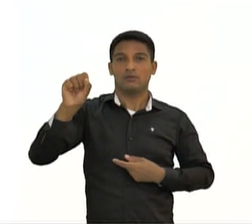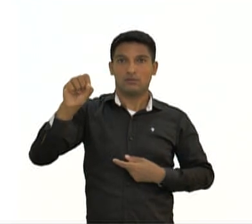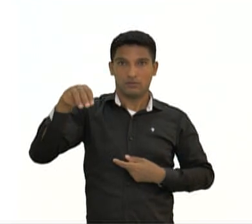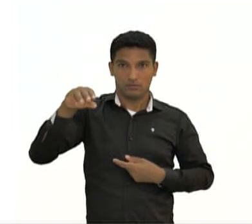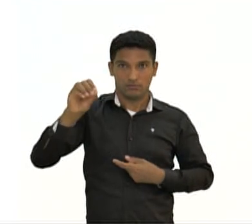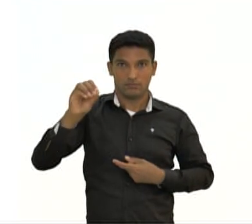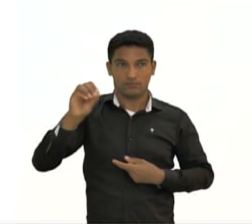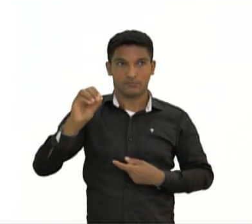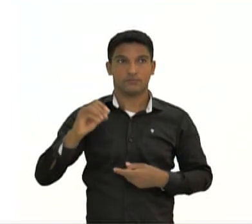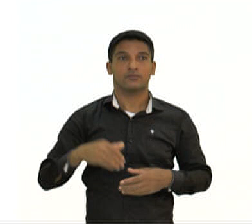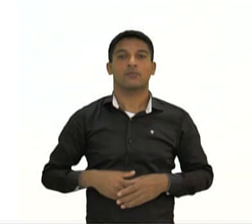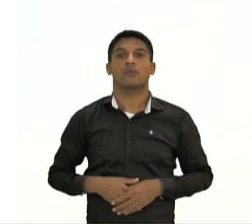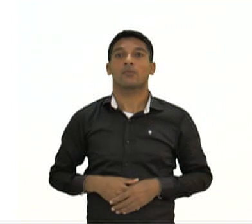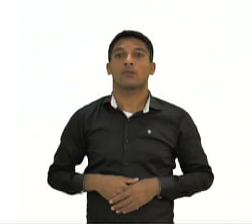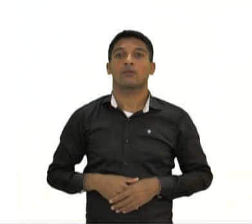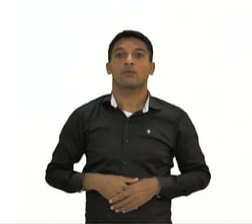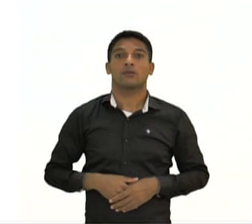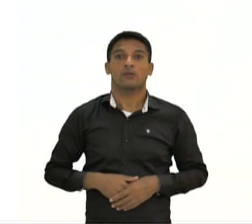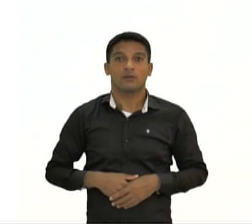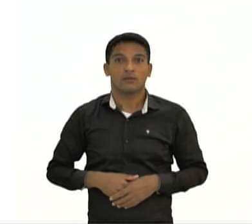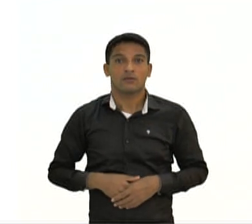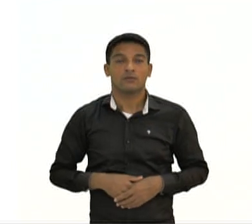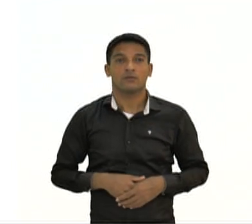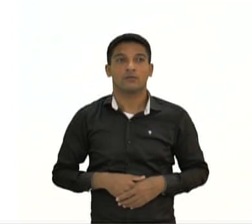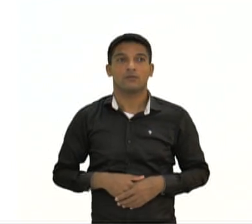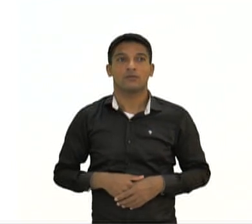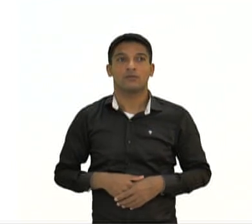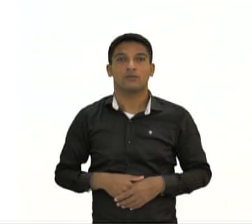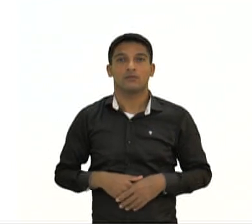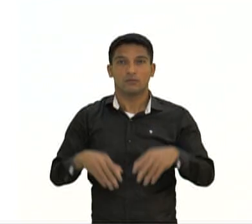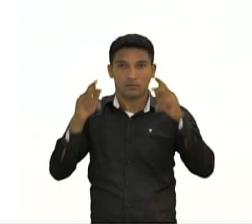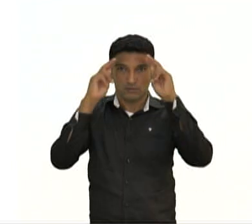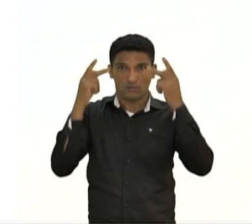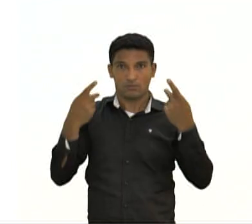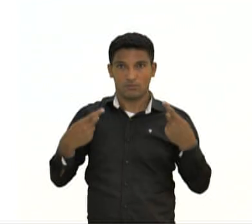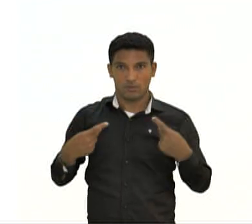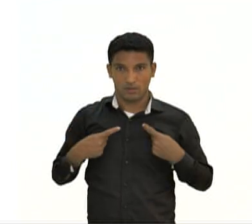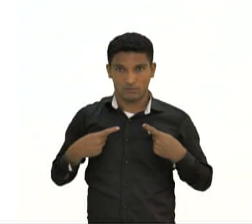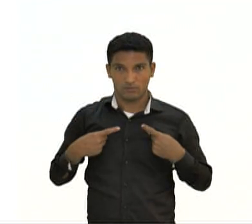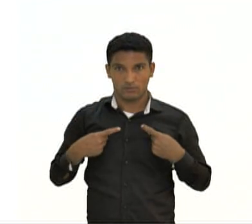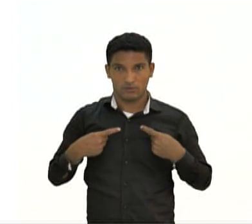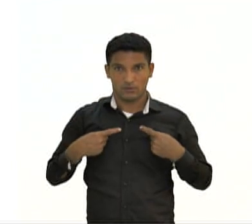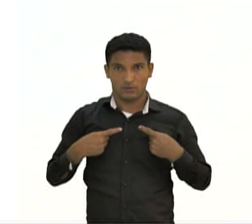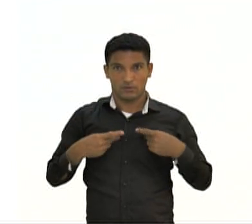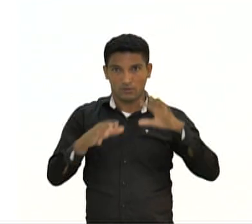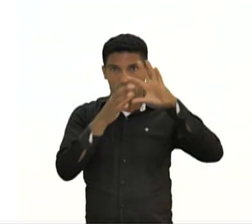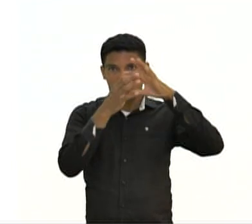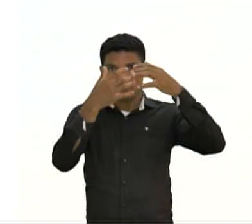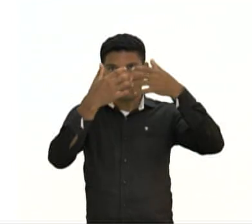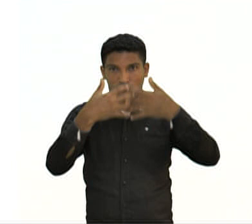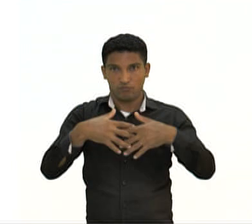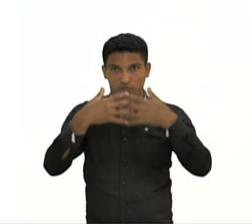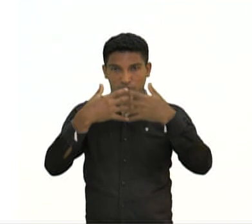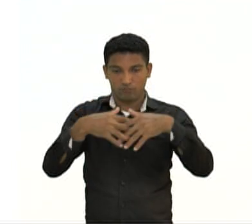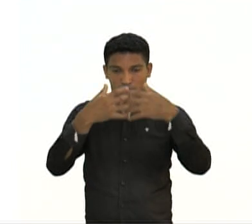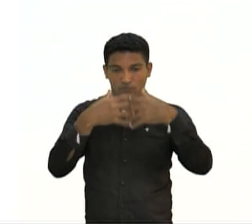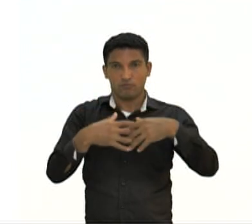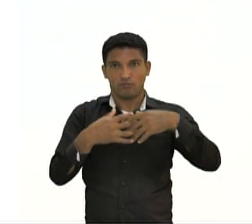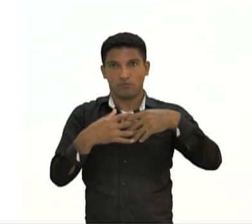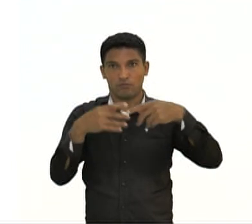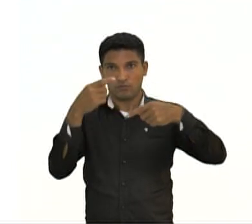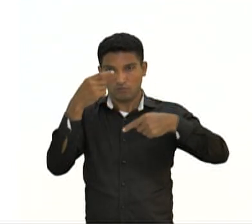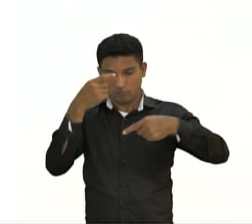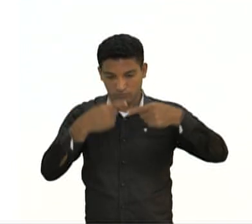seguinte. Os sistemas do corpo humano estão integrados para a realização de atividades para a manutenção do metabolismo. Qual é a